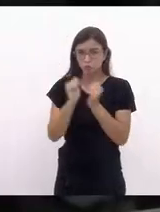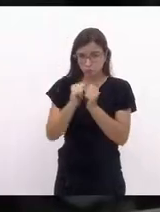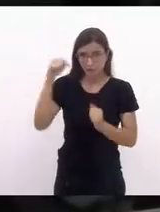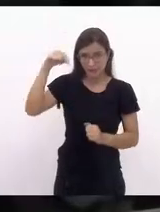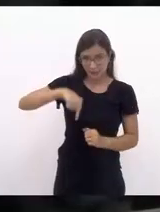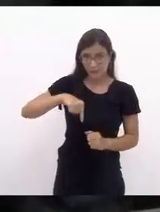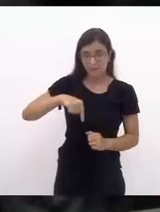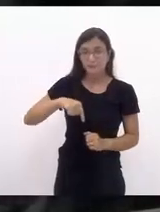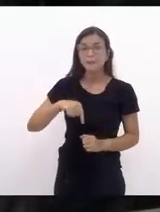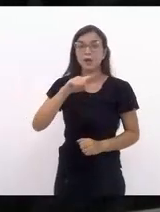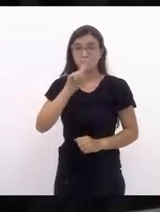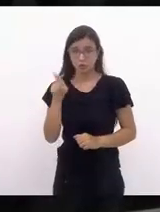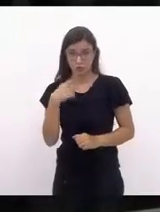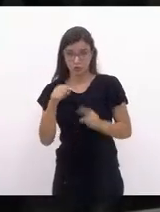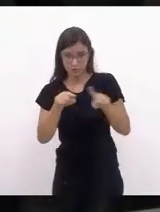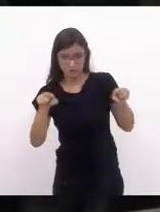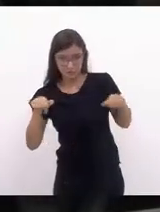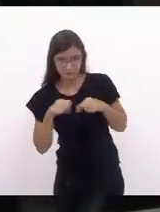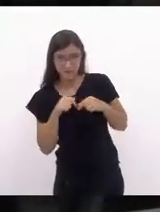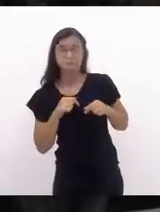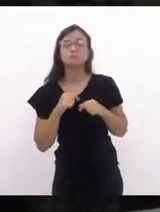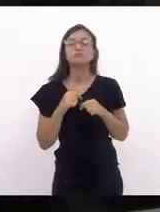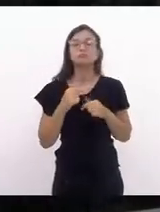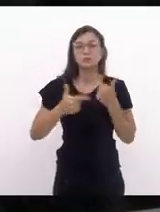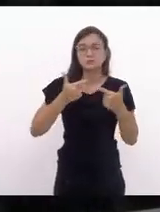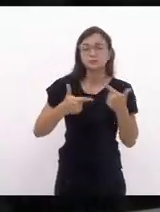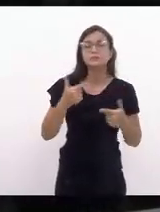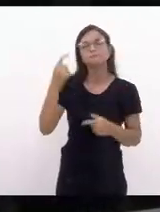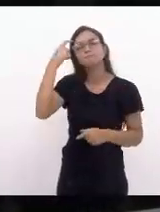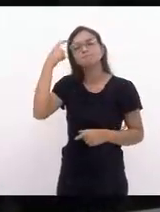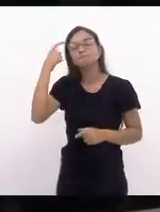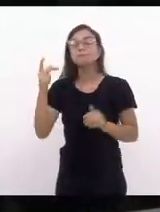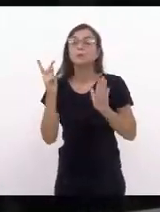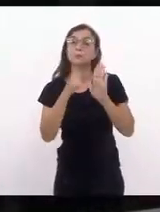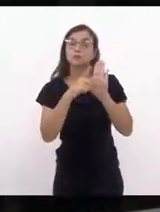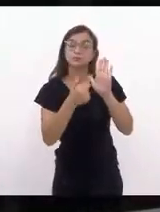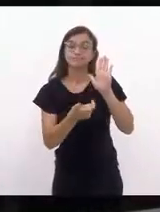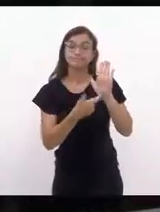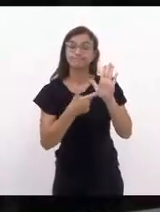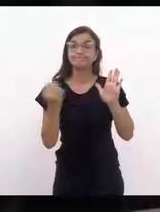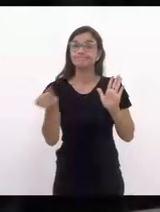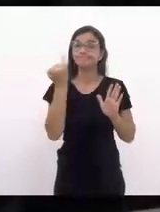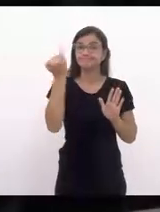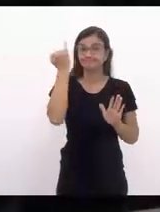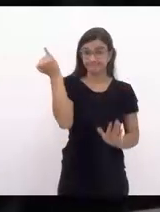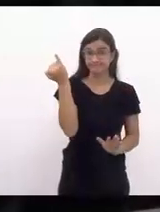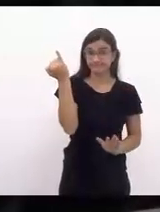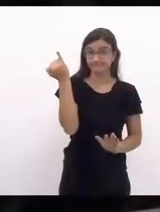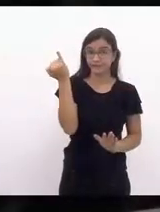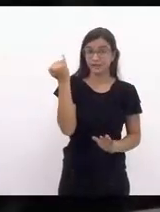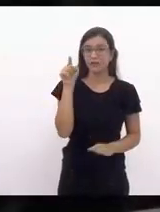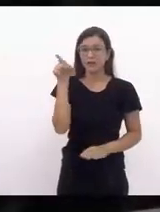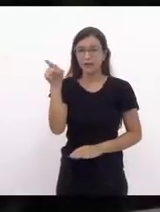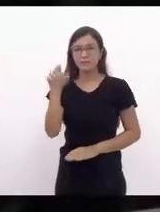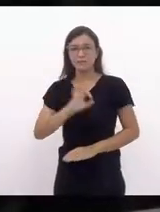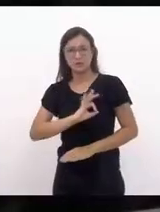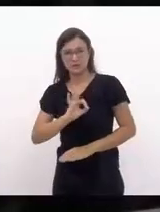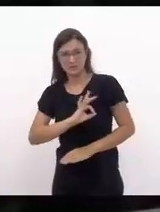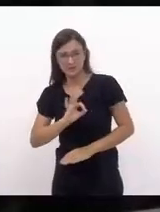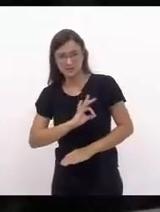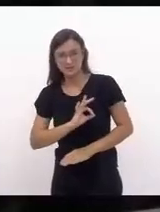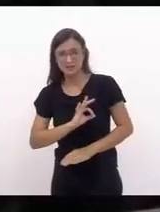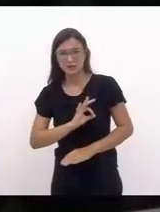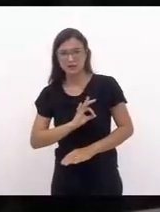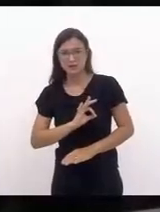nosso gabinete que nós damos entrada ao projeto que é muito importante estão reformando policiais militares vão